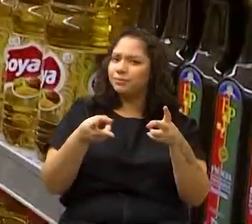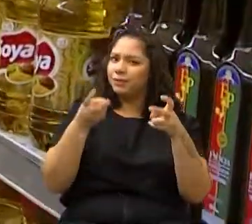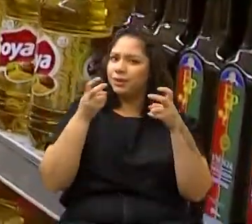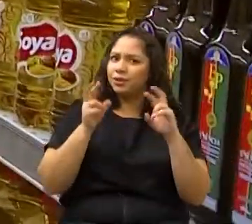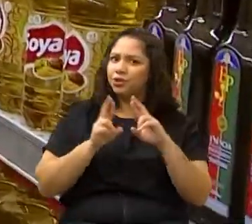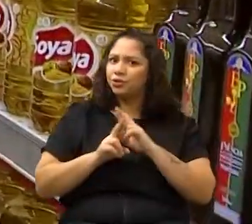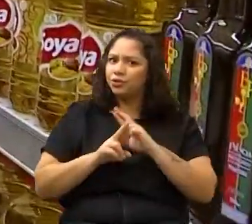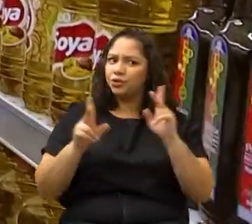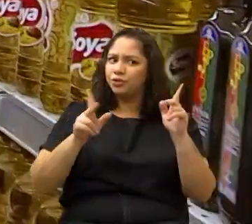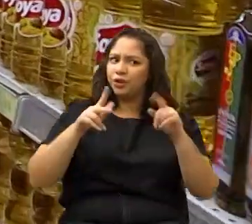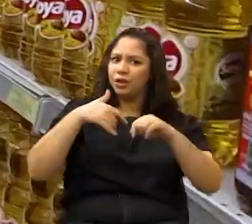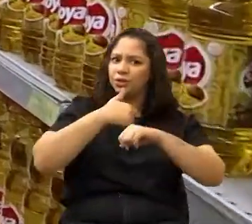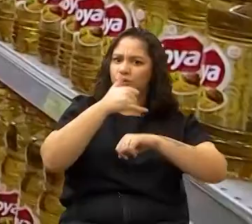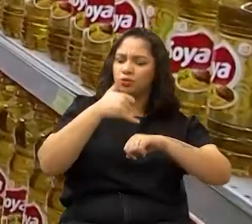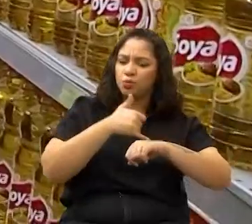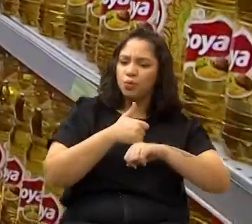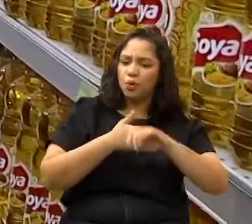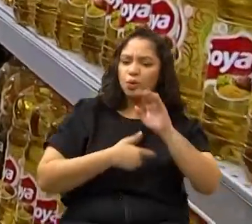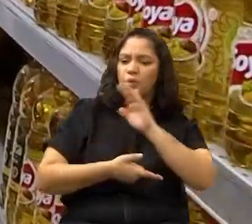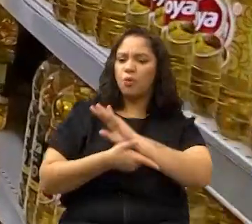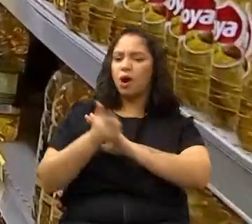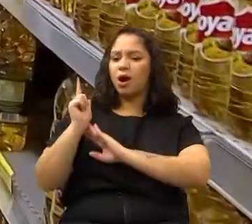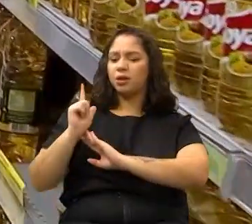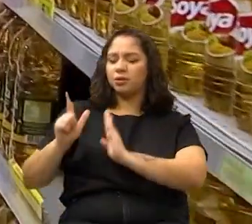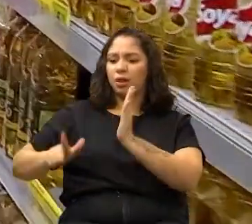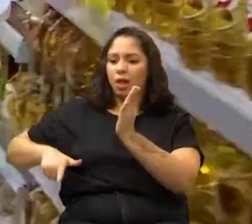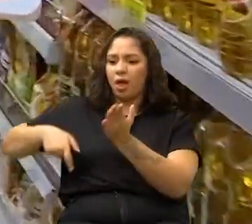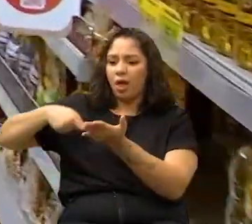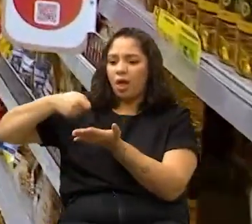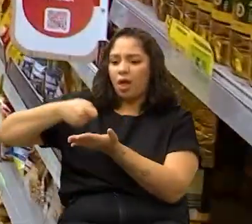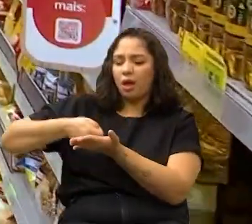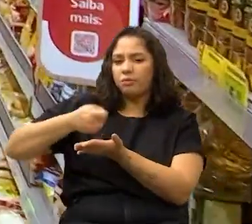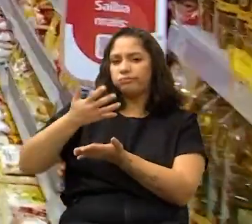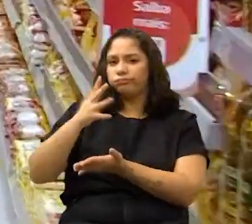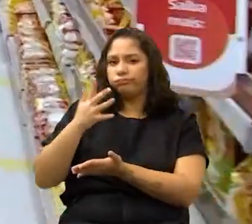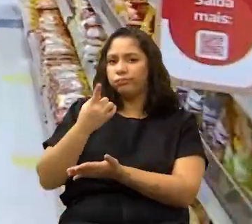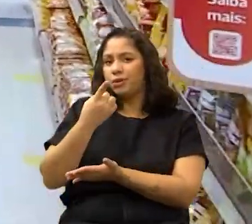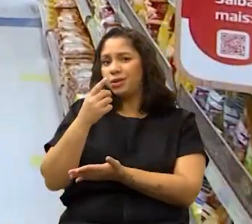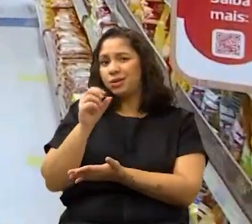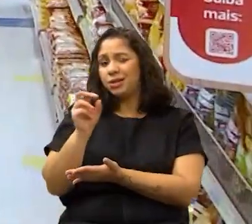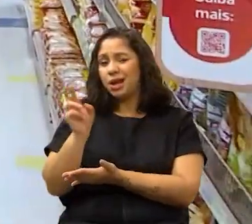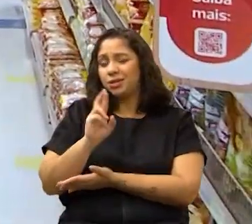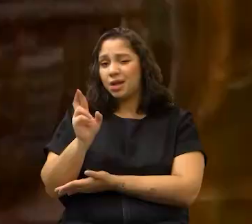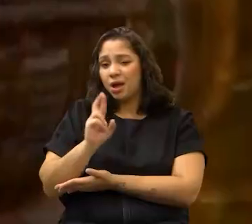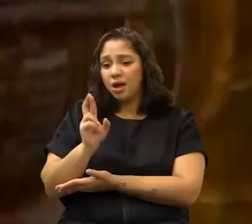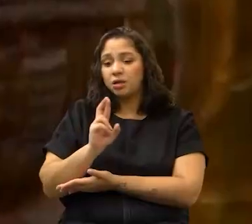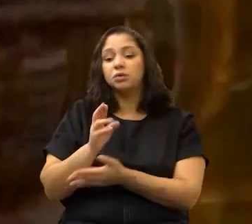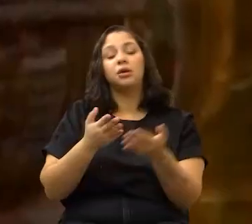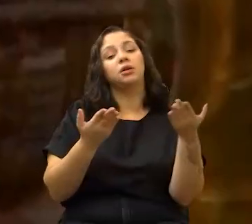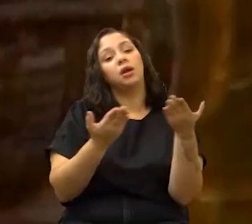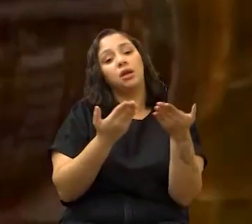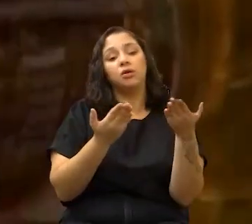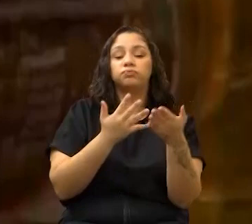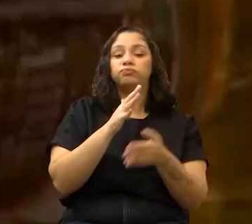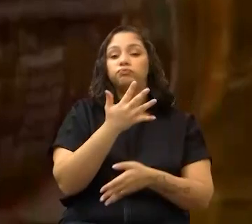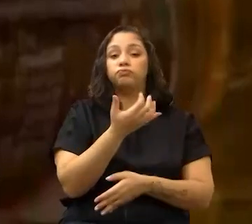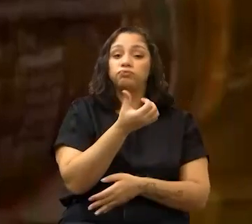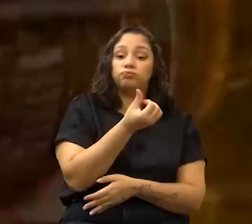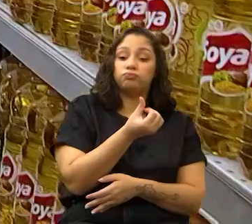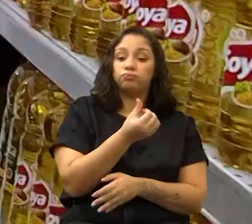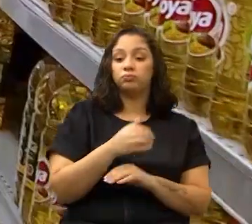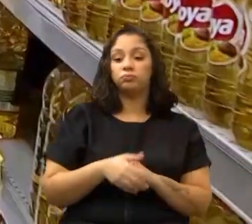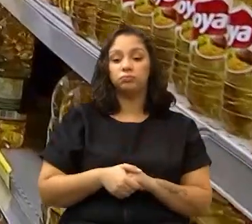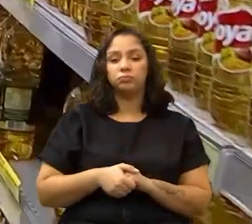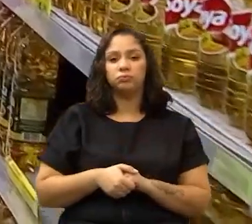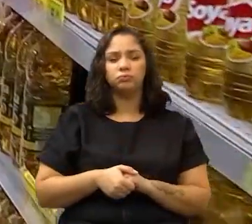a diferença no preço do óleo. Antes, desembolsavam pouco mais de R$ 10 pelo produto, que agora está por R$